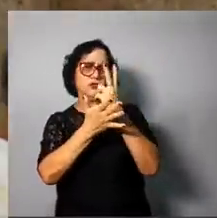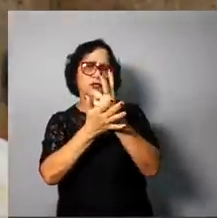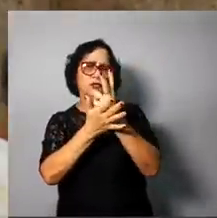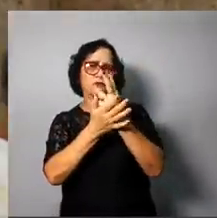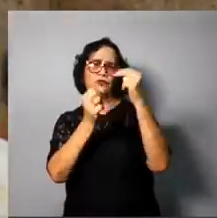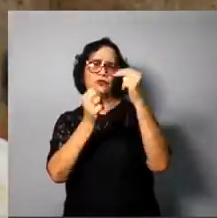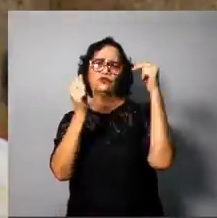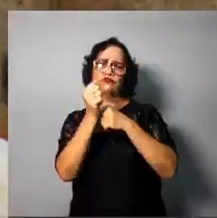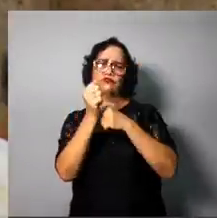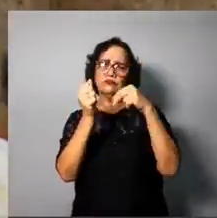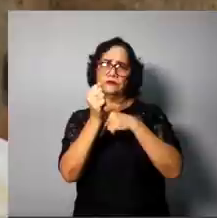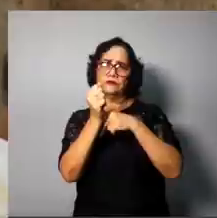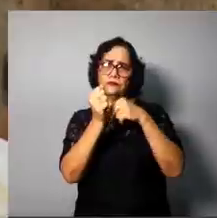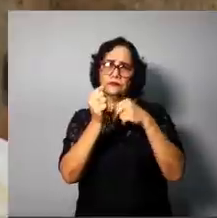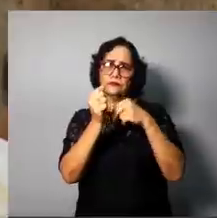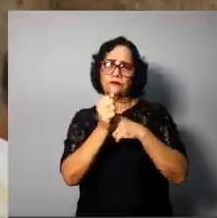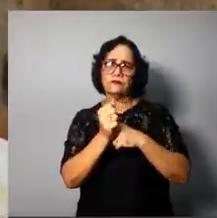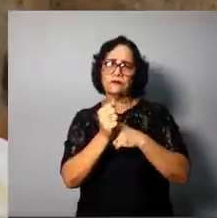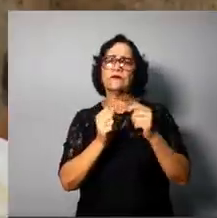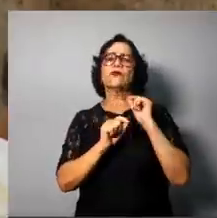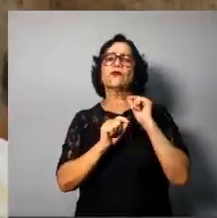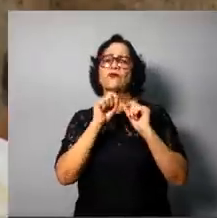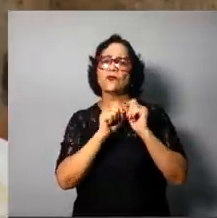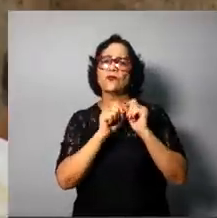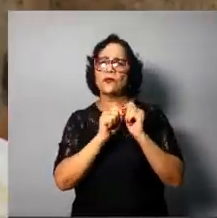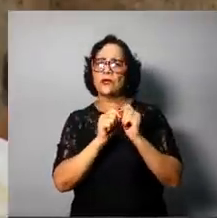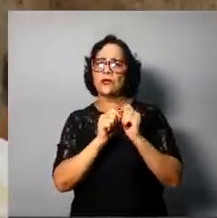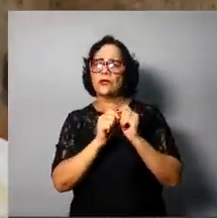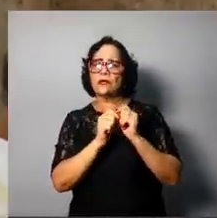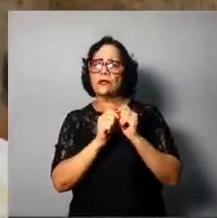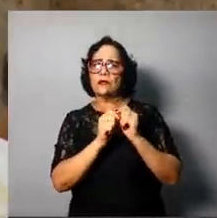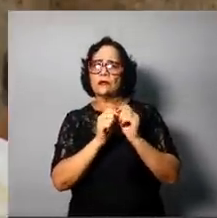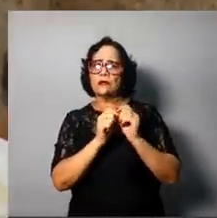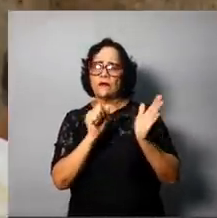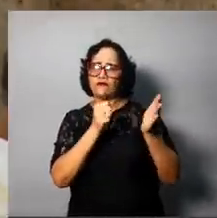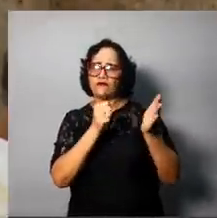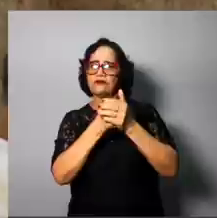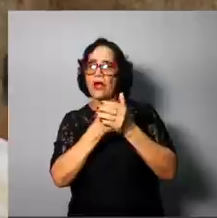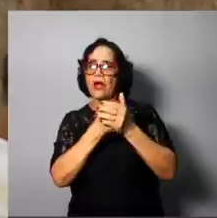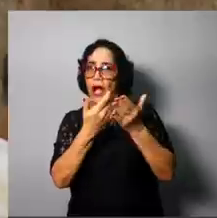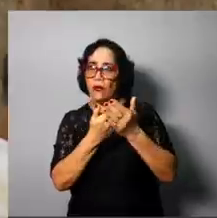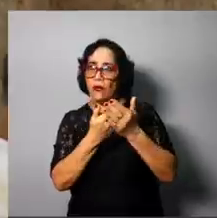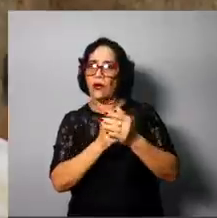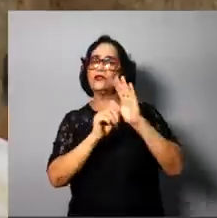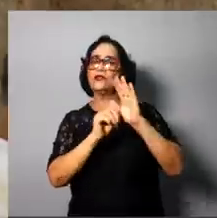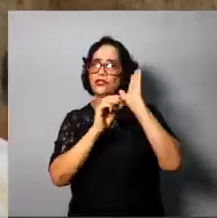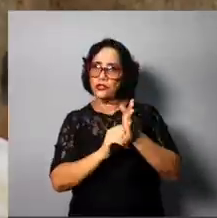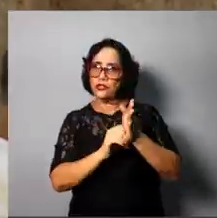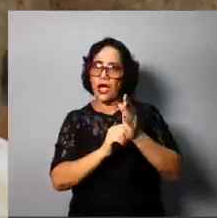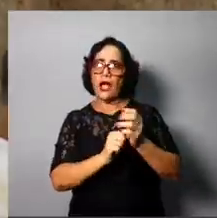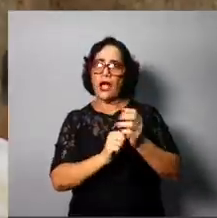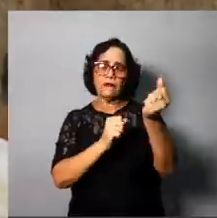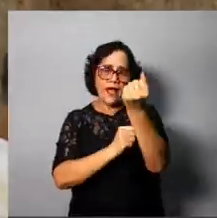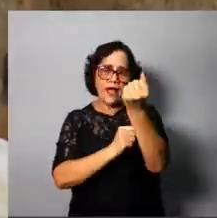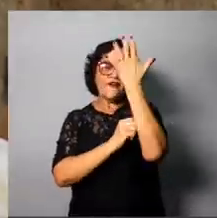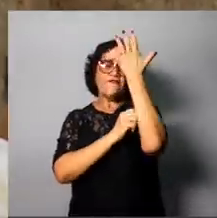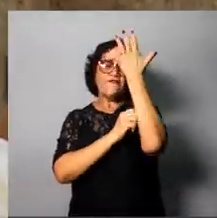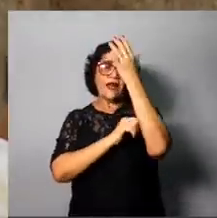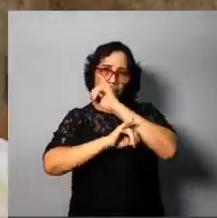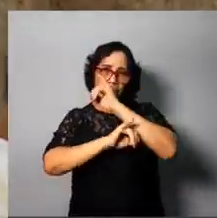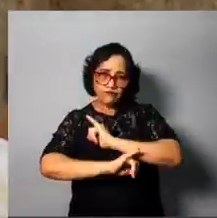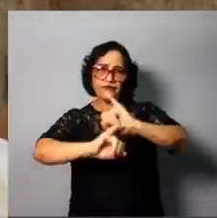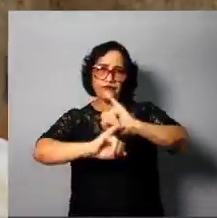que estava coberto agora foi revelado. Nós